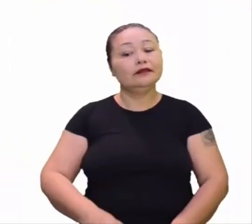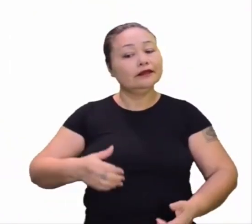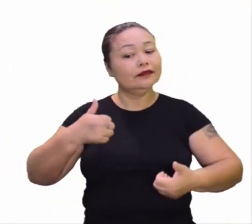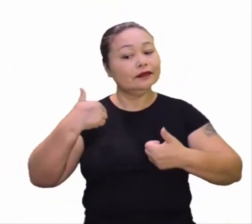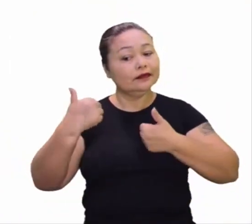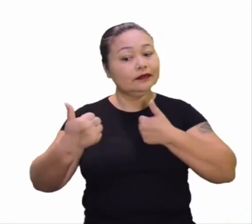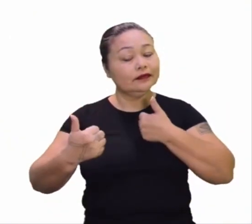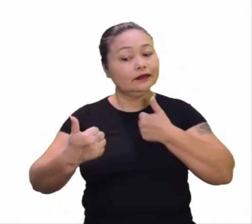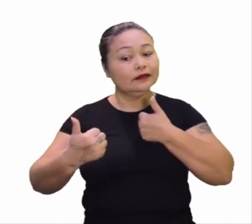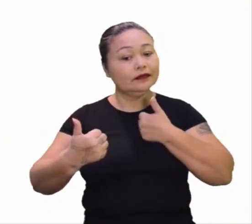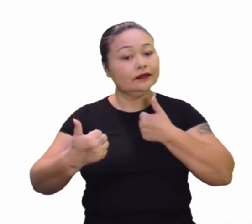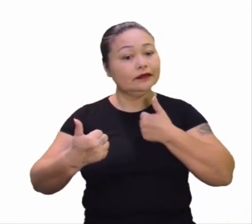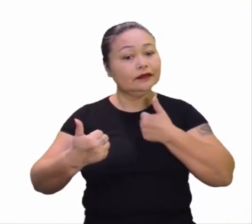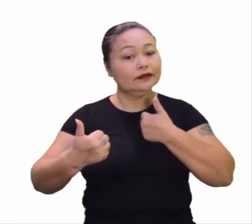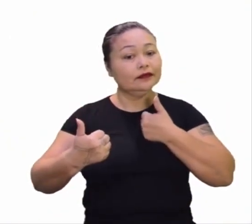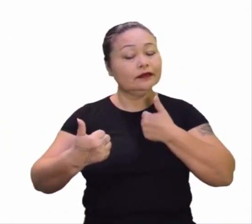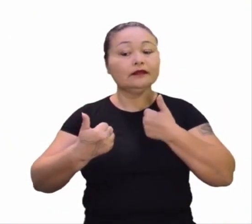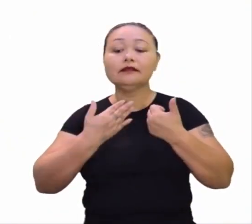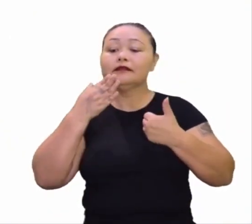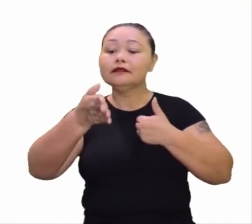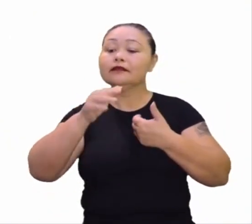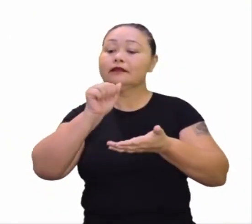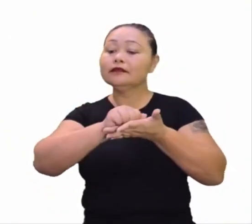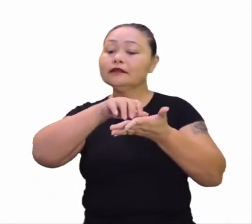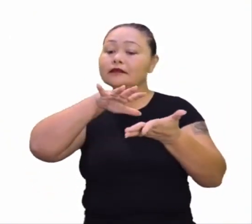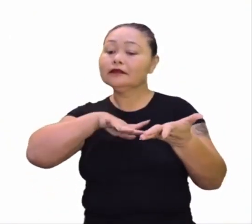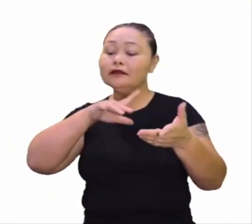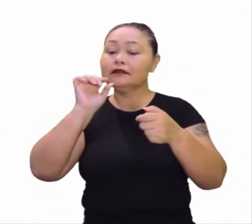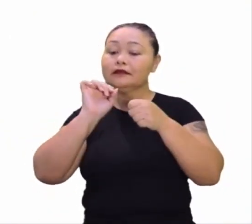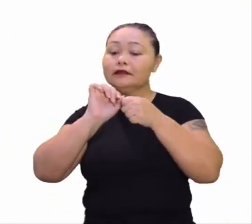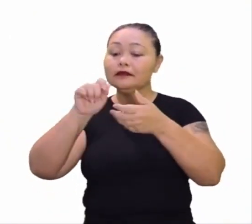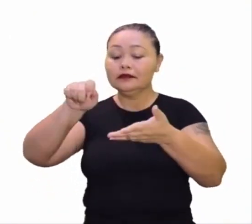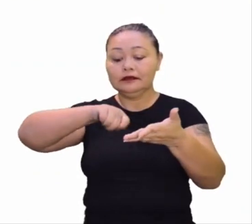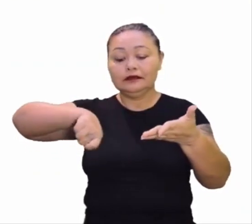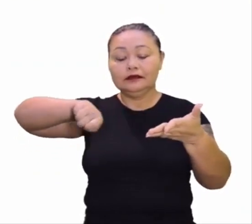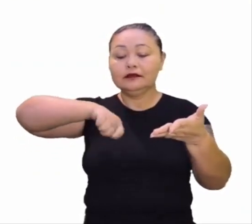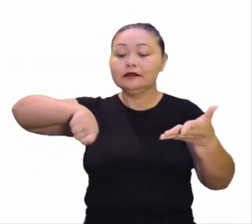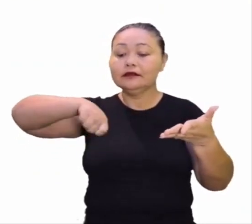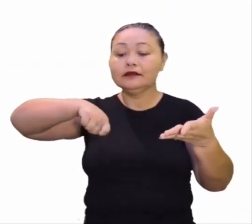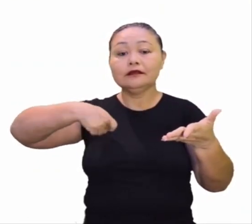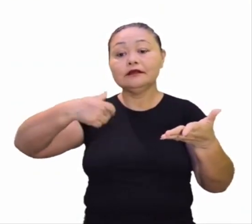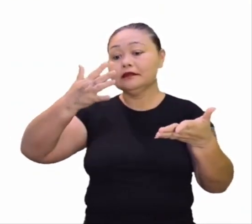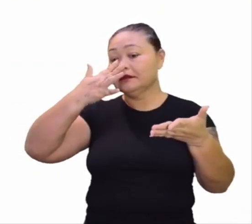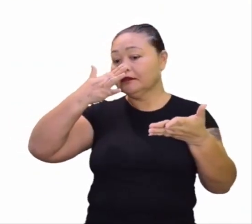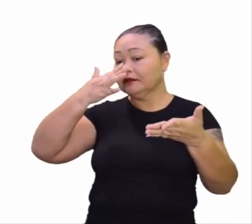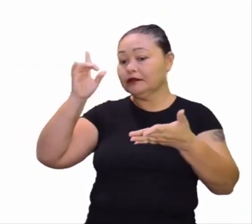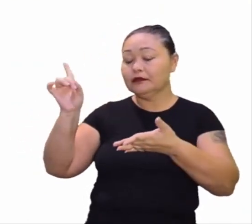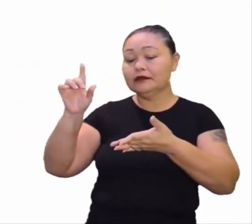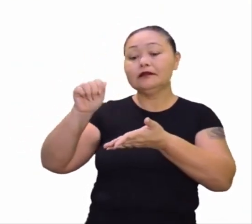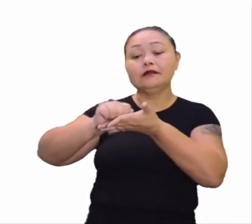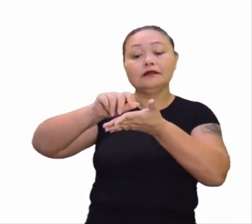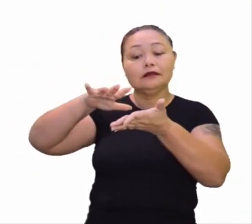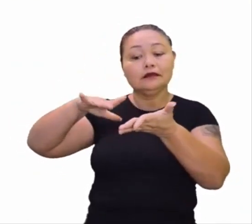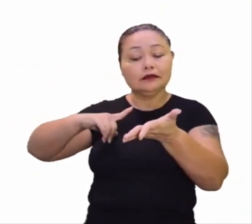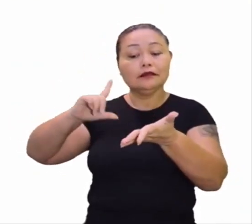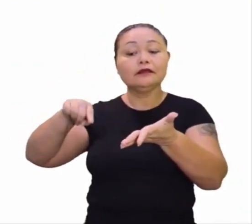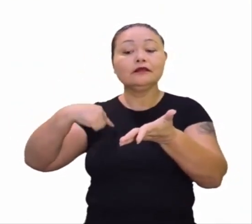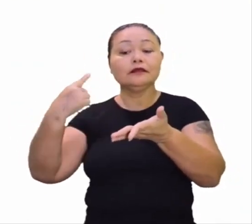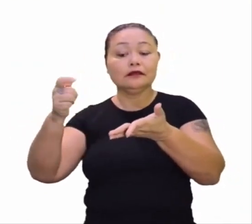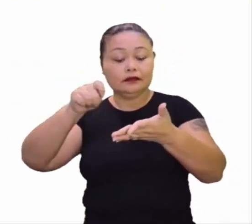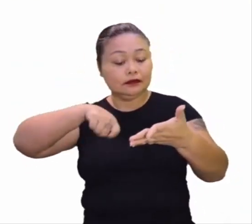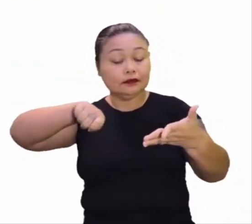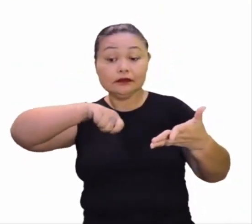Beleza, galera. Então, agora vamos direto para a atividade, fazer a nossa correção. Fica de olho, né, professor Jorge, na atividade que a gente vai fazer